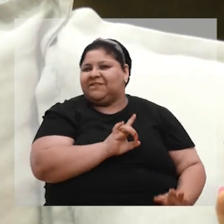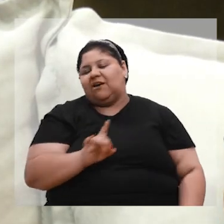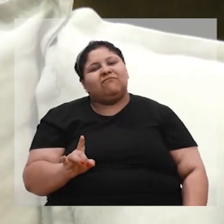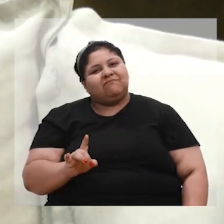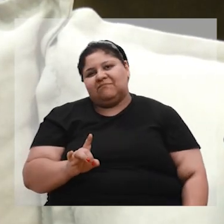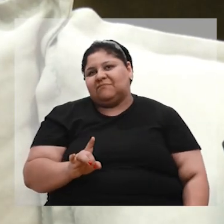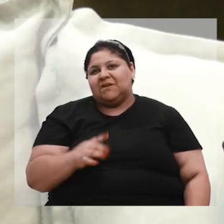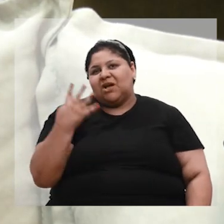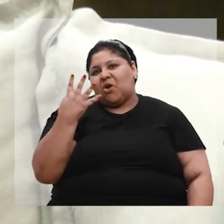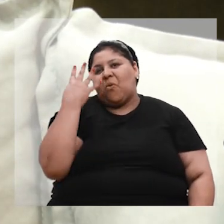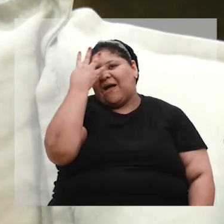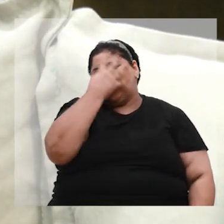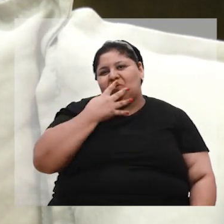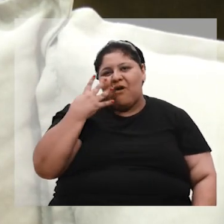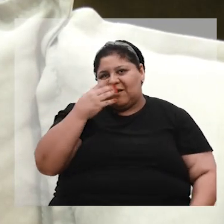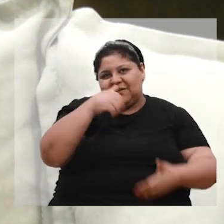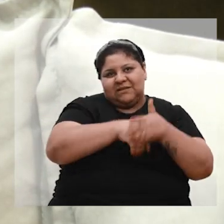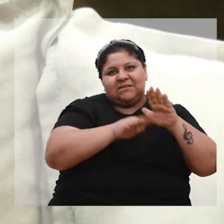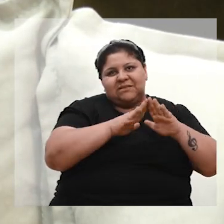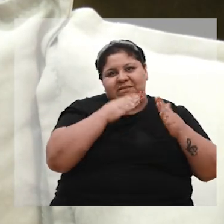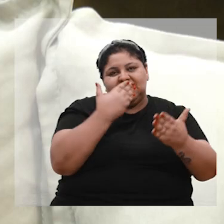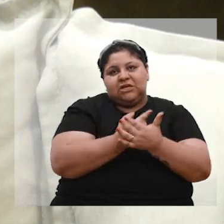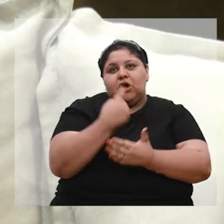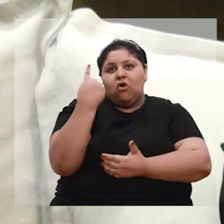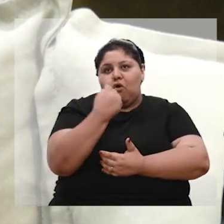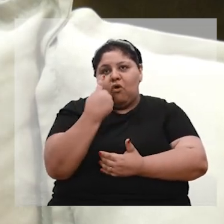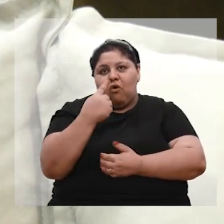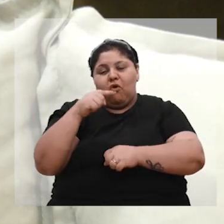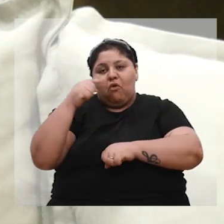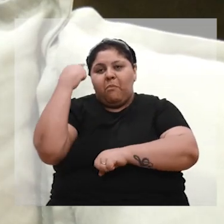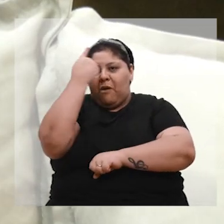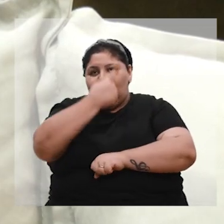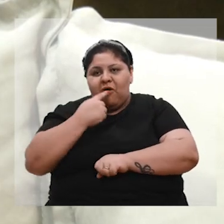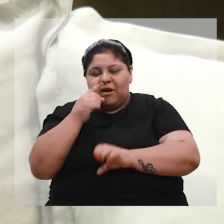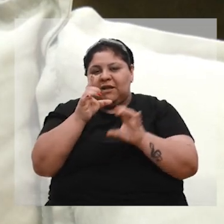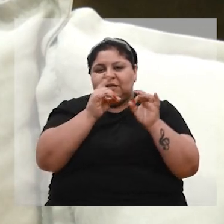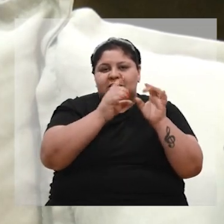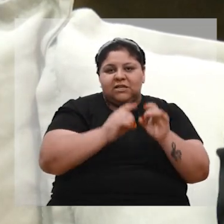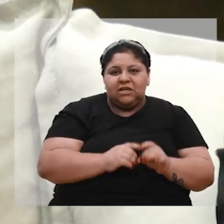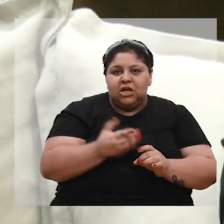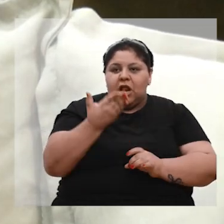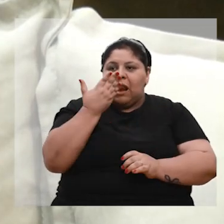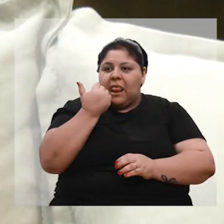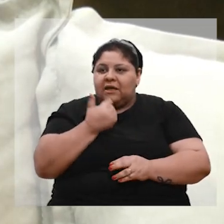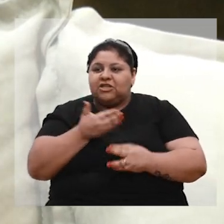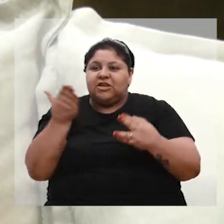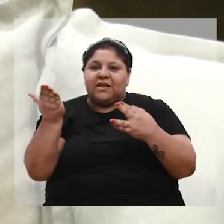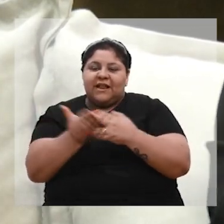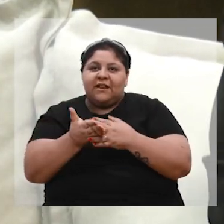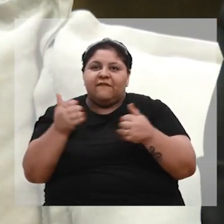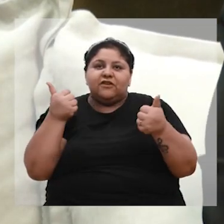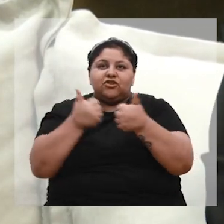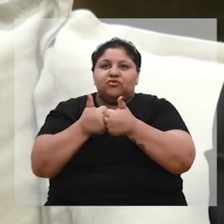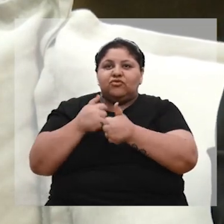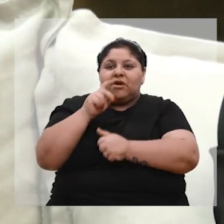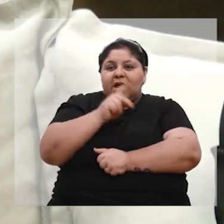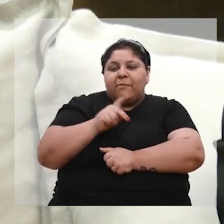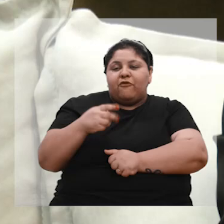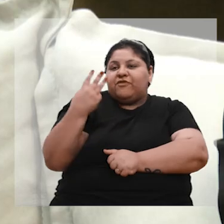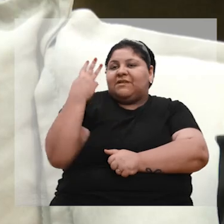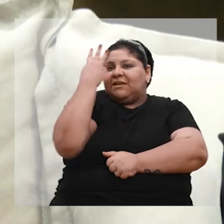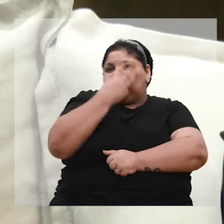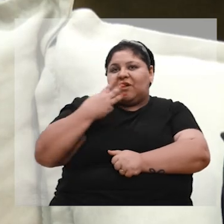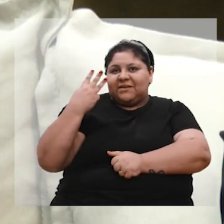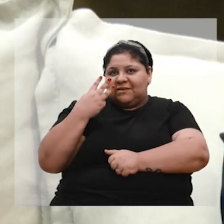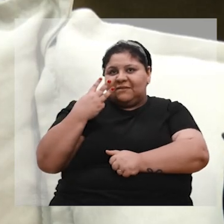certo. Não é assim, é 4 horas na escola, 1 hora de especializada, hora do lanche, hora do recreio, então ele fica com a prof